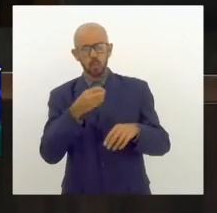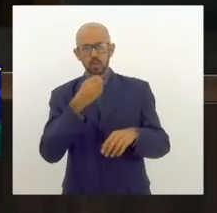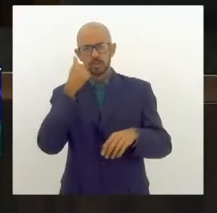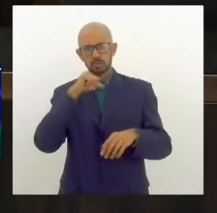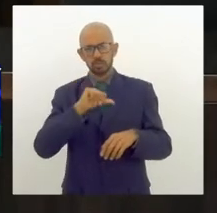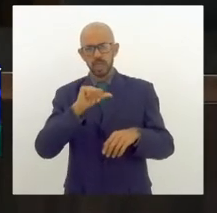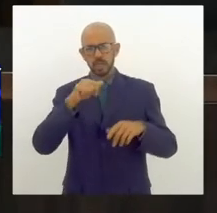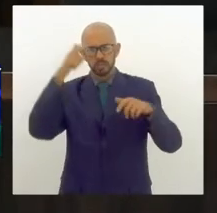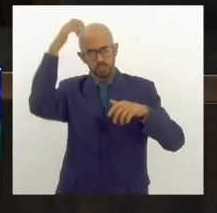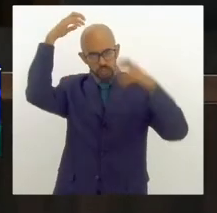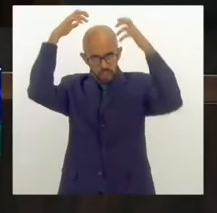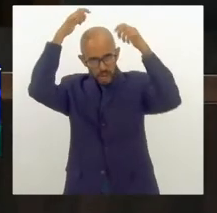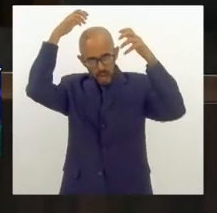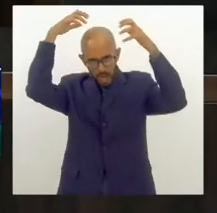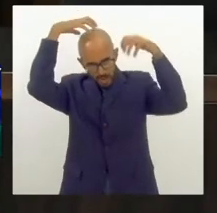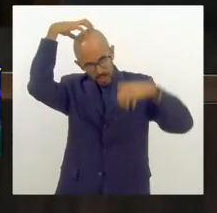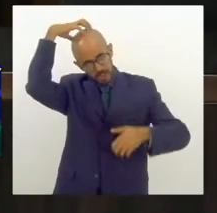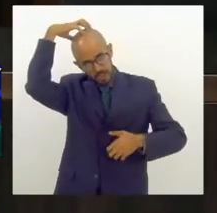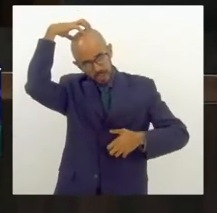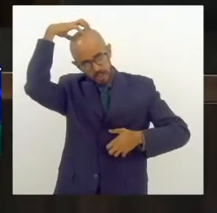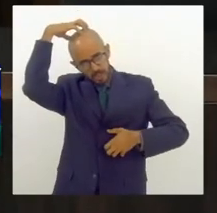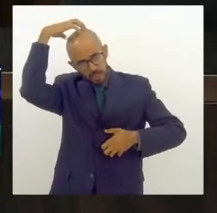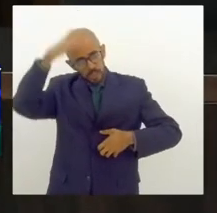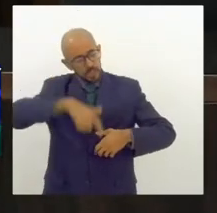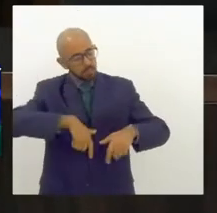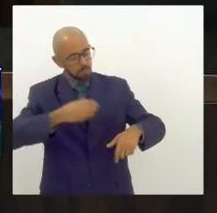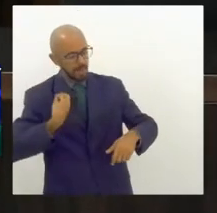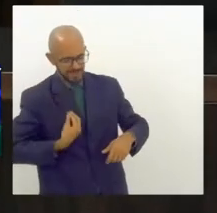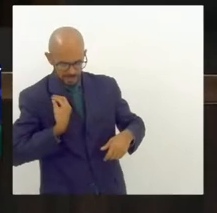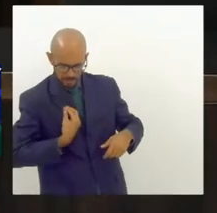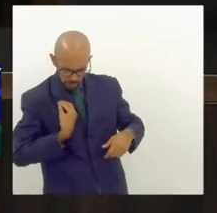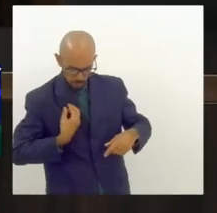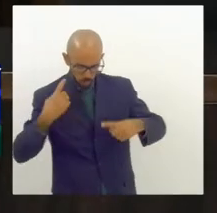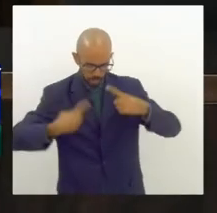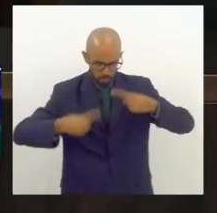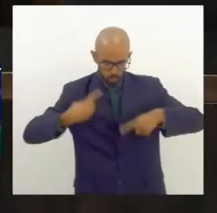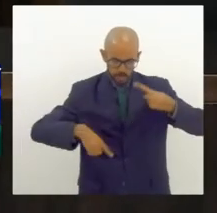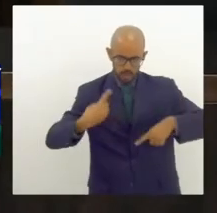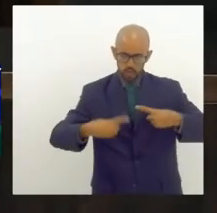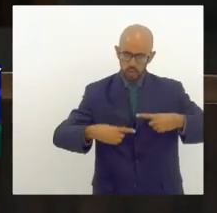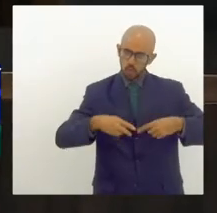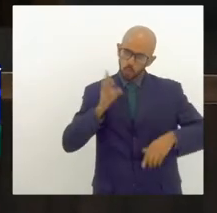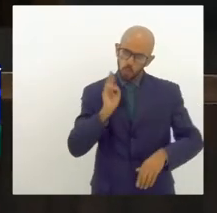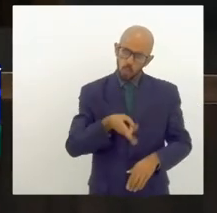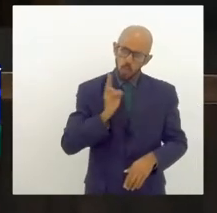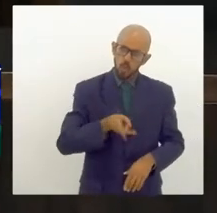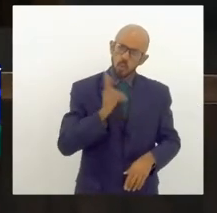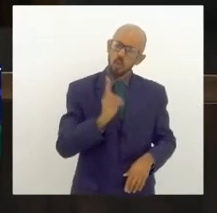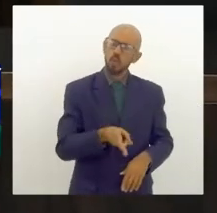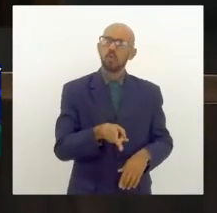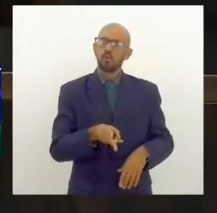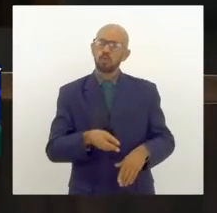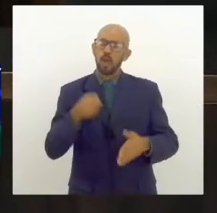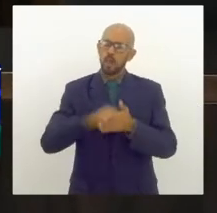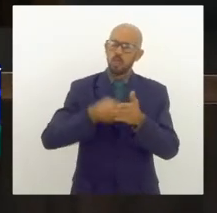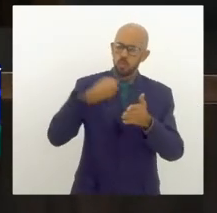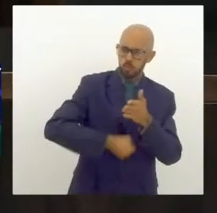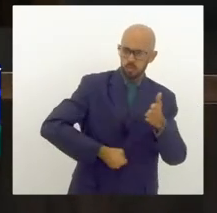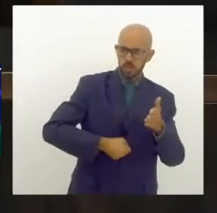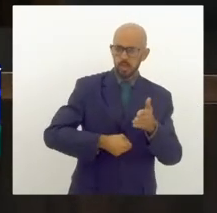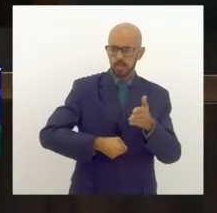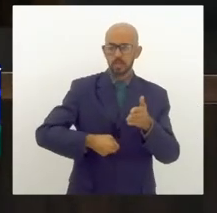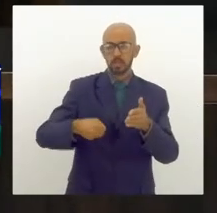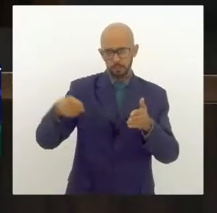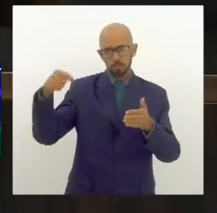que participam efetivamente da política na Câmara Municipal. Continuem na luta e acione os gabinetes aqui